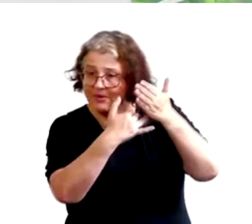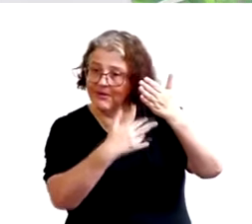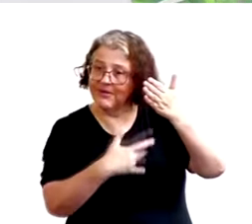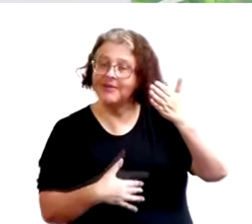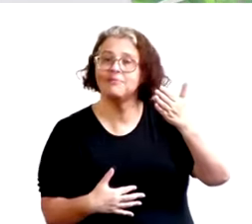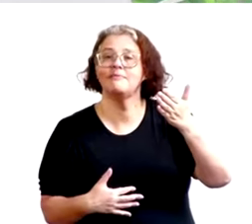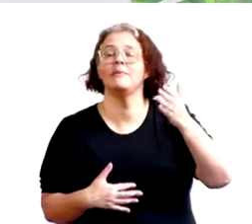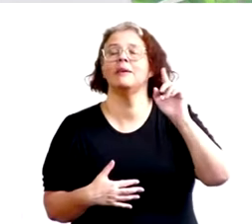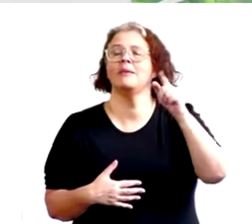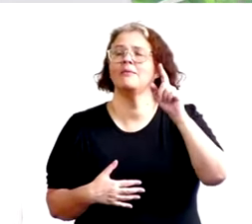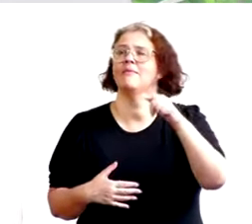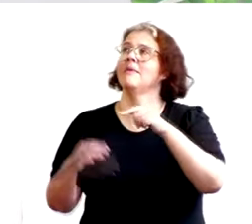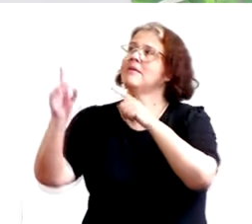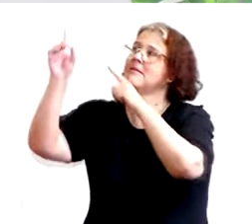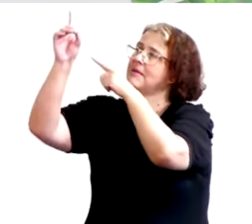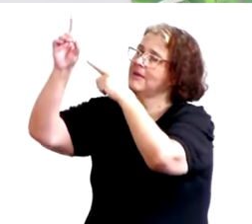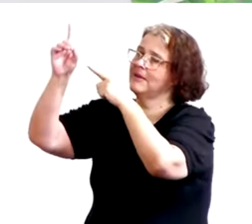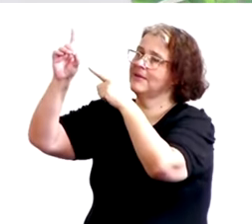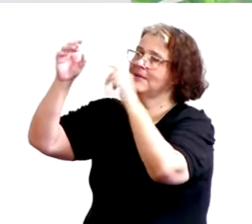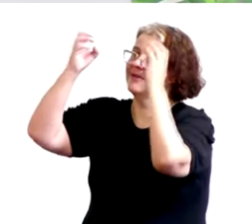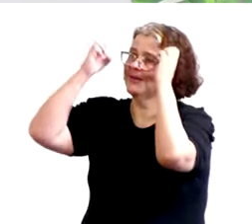atributos de Deus